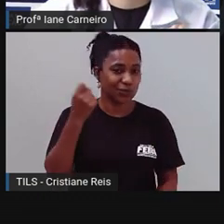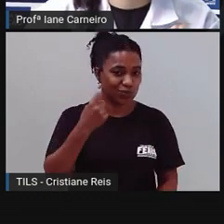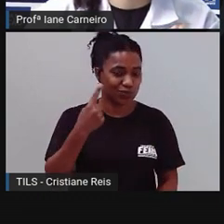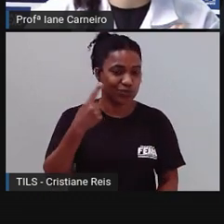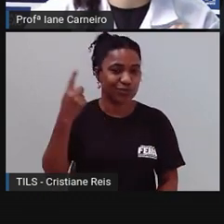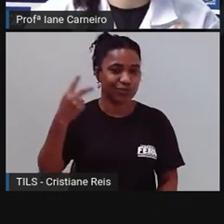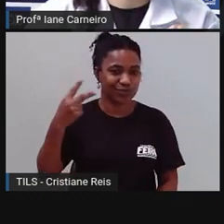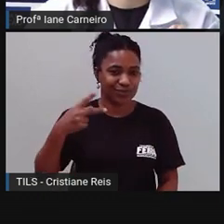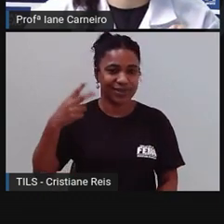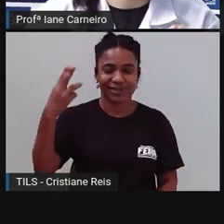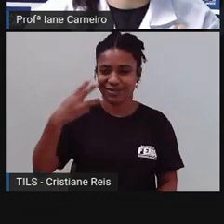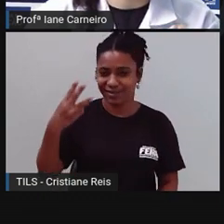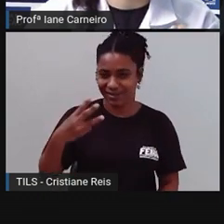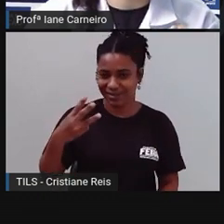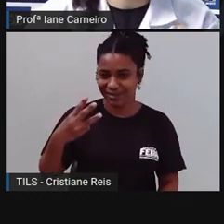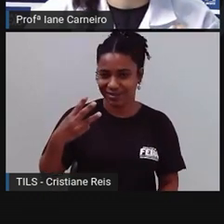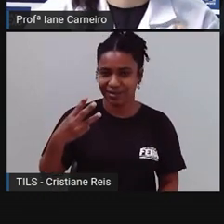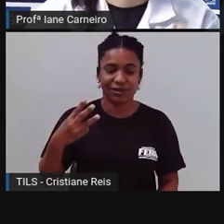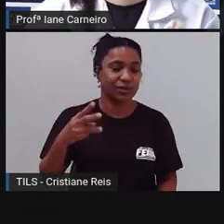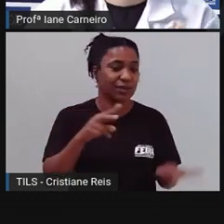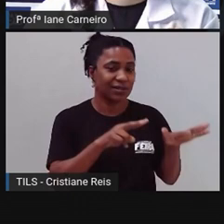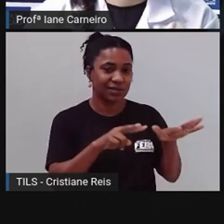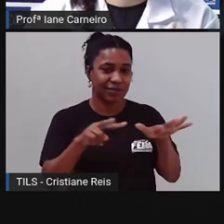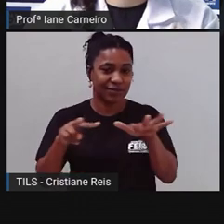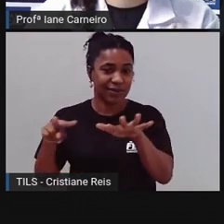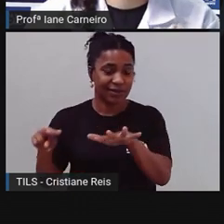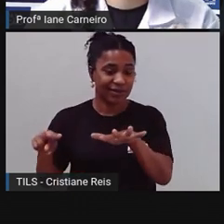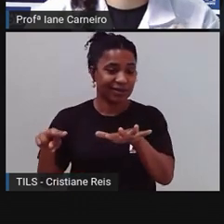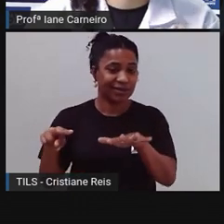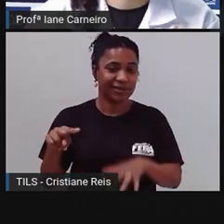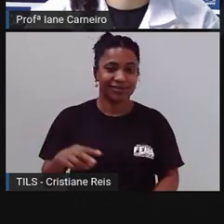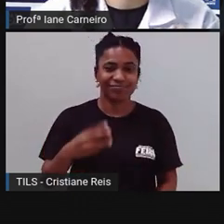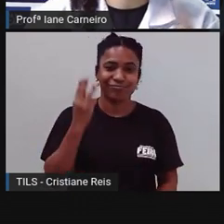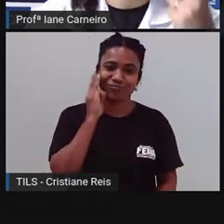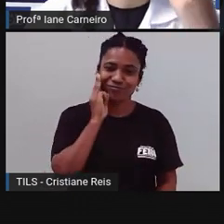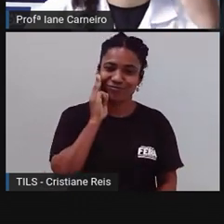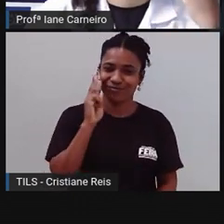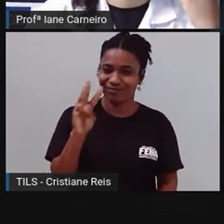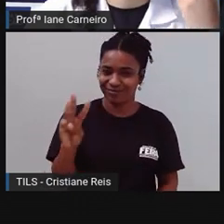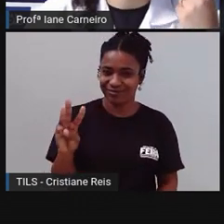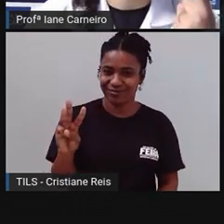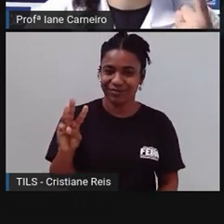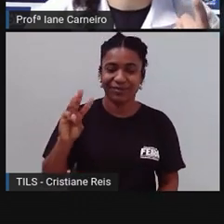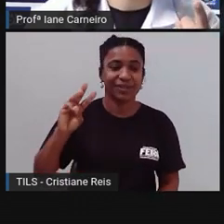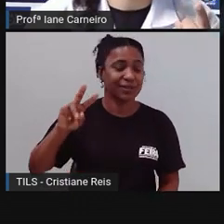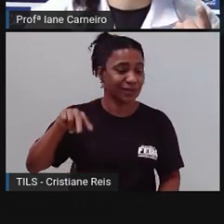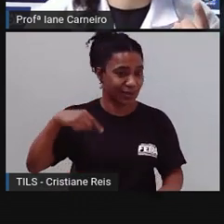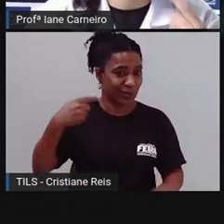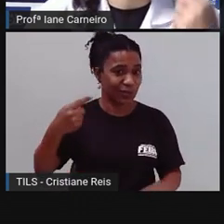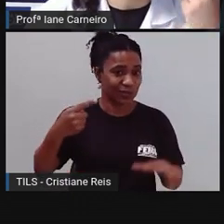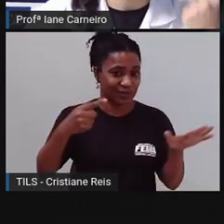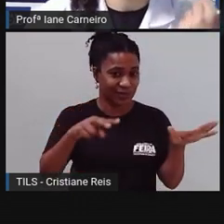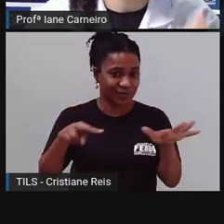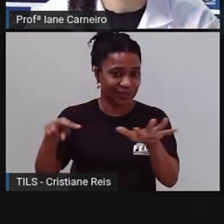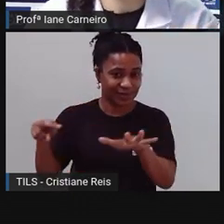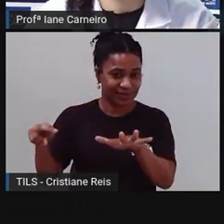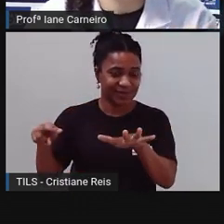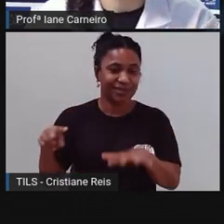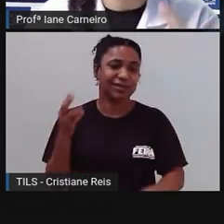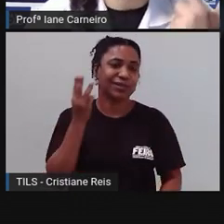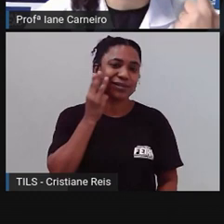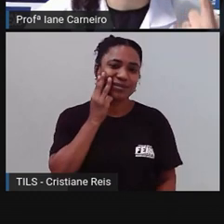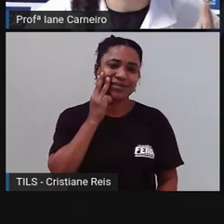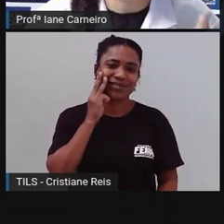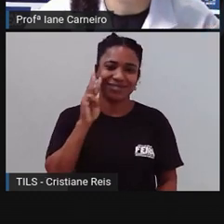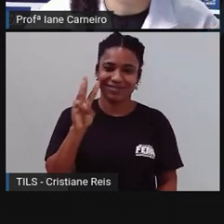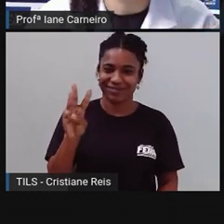vez, duas, três, né? Na segunda semana ele também passa, ó, três vezes. Então, se repete, né?